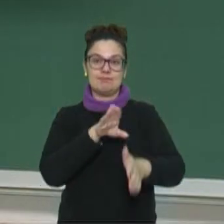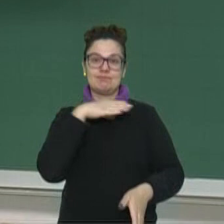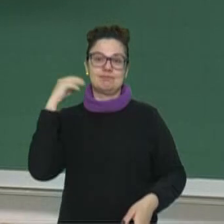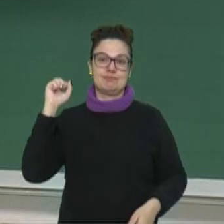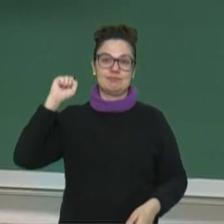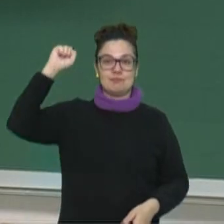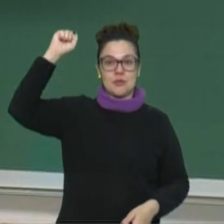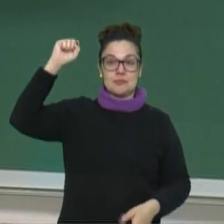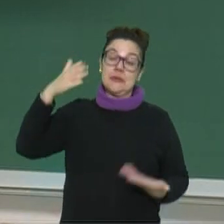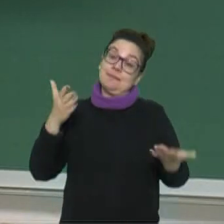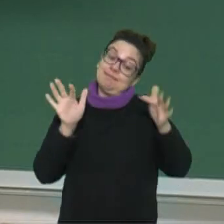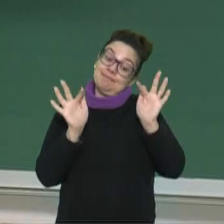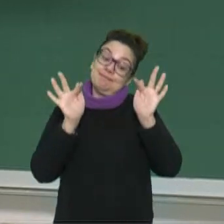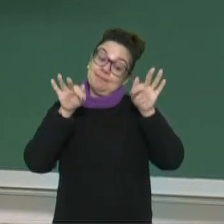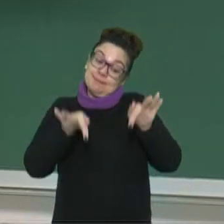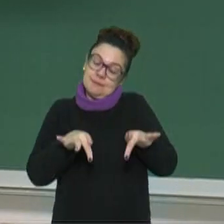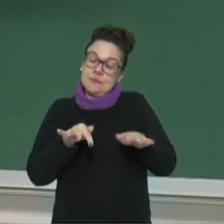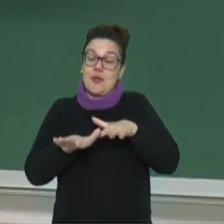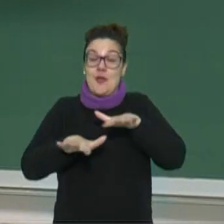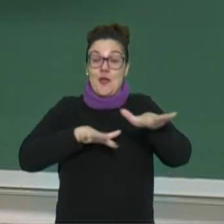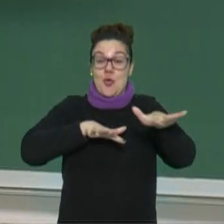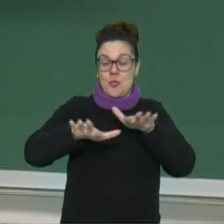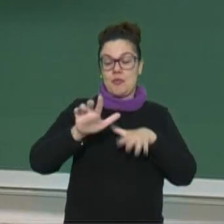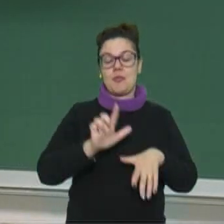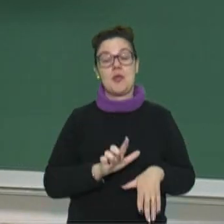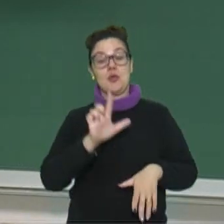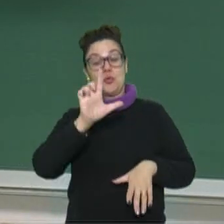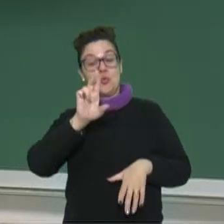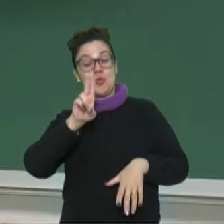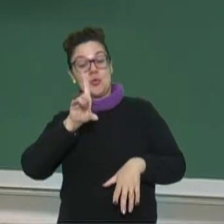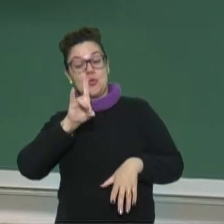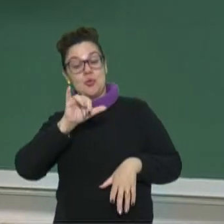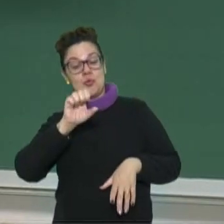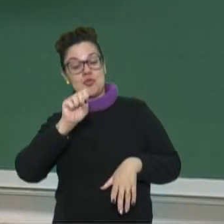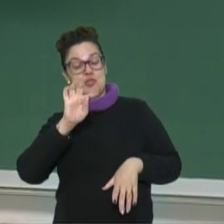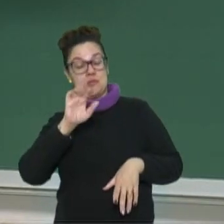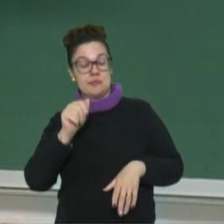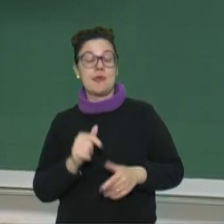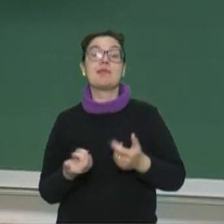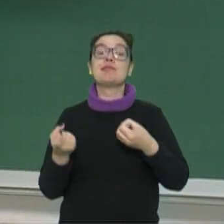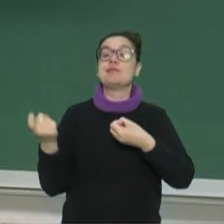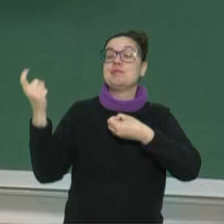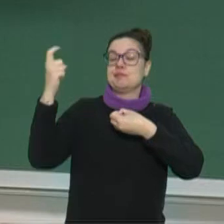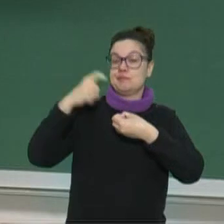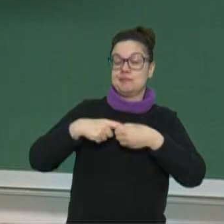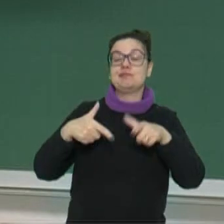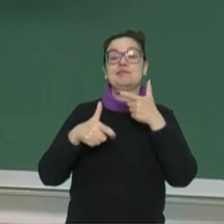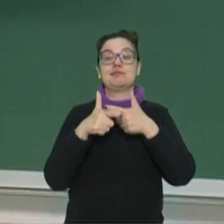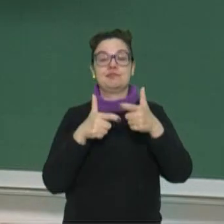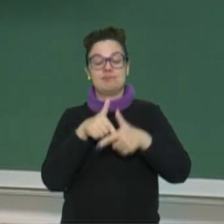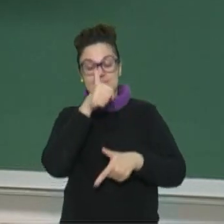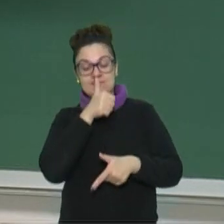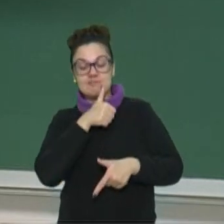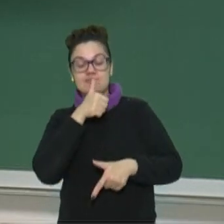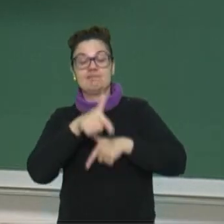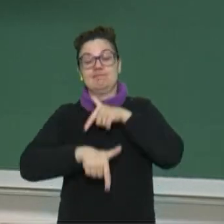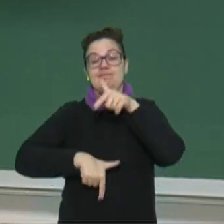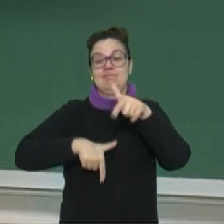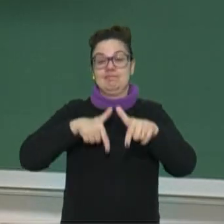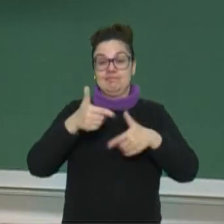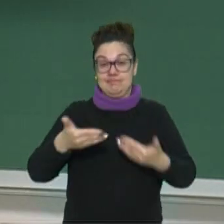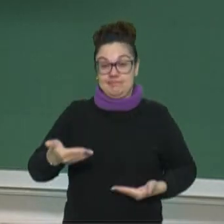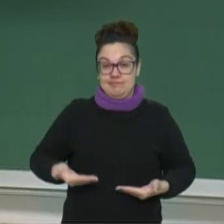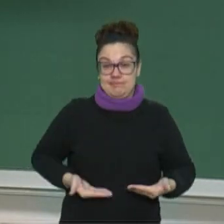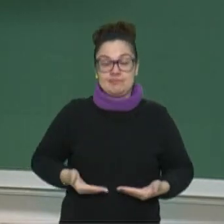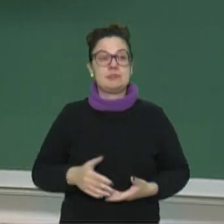com o movimento ludista e os trabalhadores continuam com a sua condição de explorados por isso. Mas